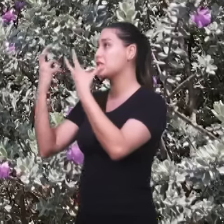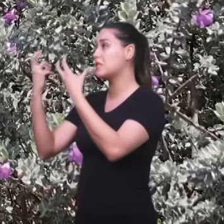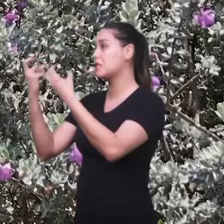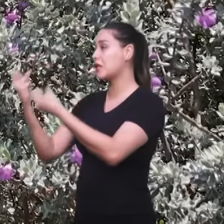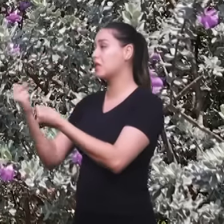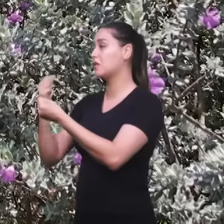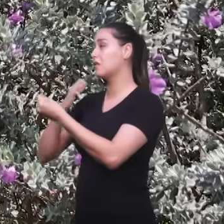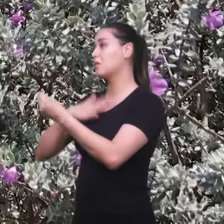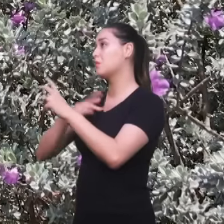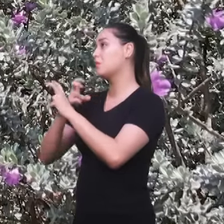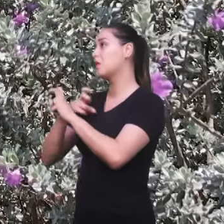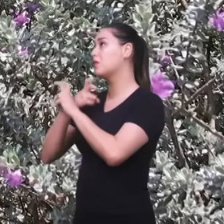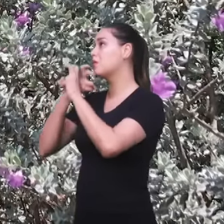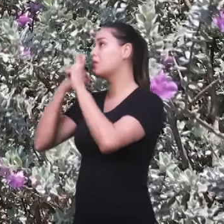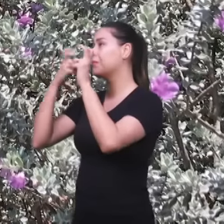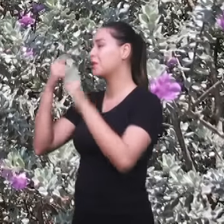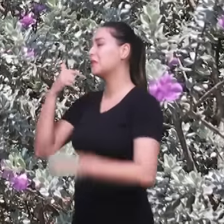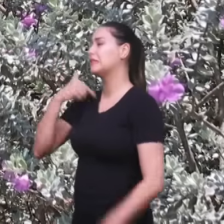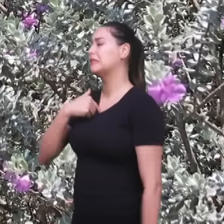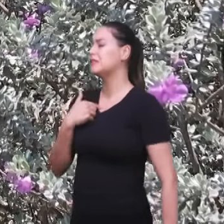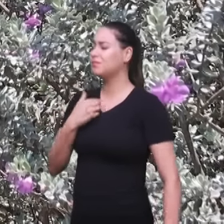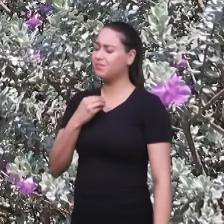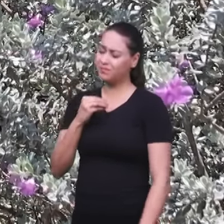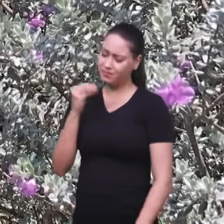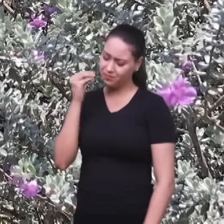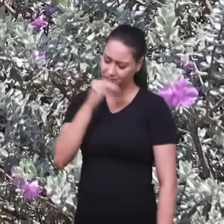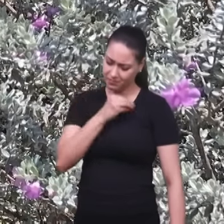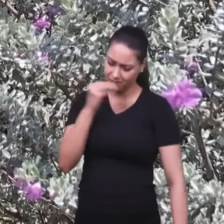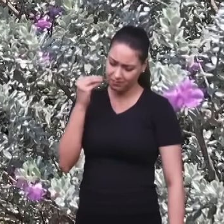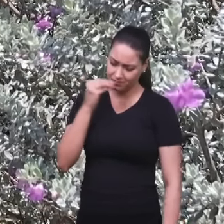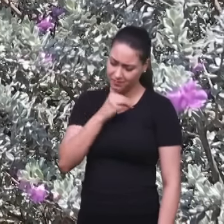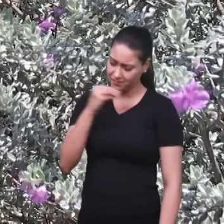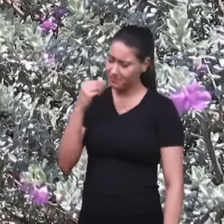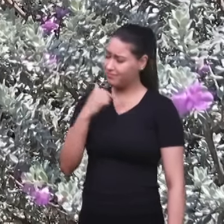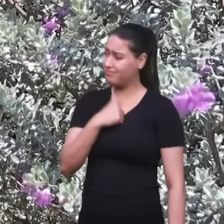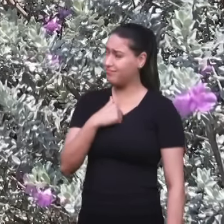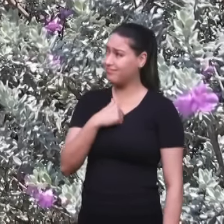Venha, veja o meu valor